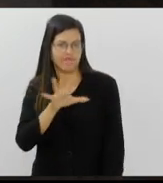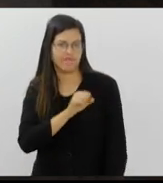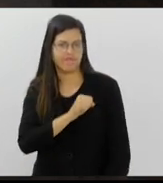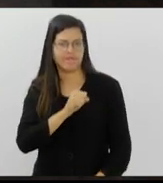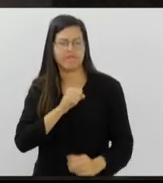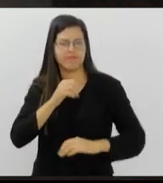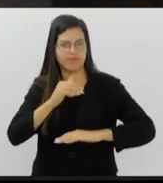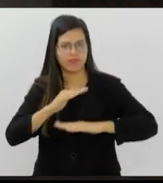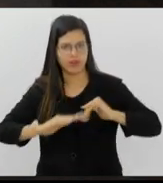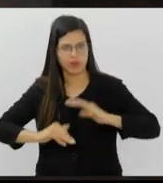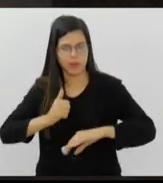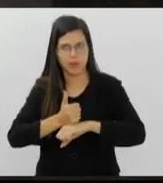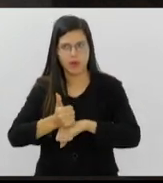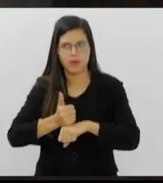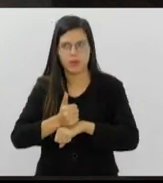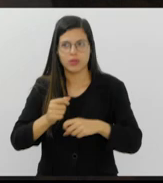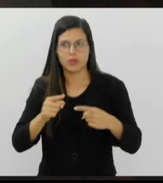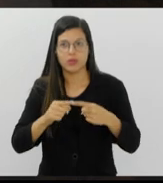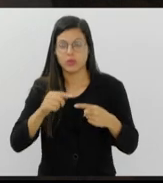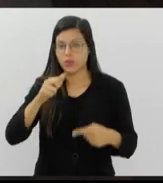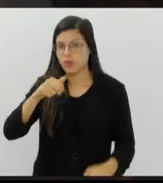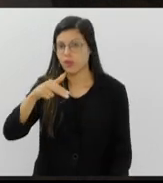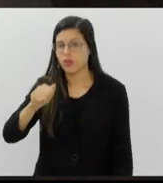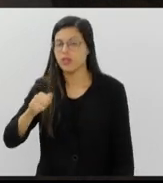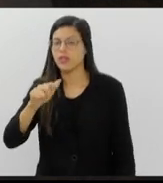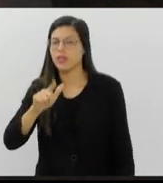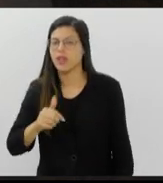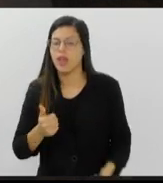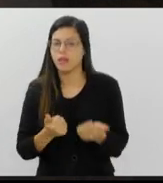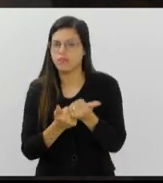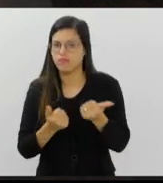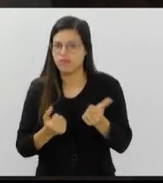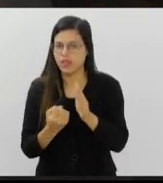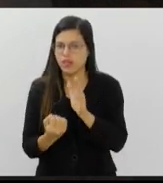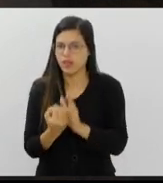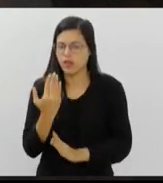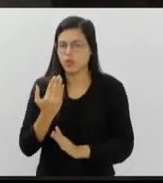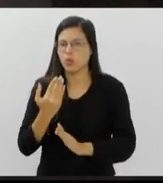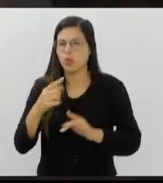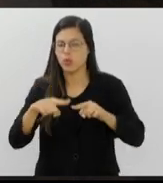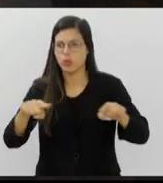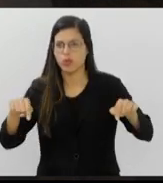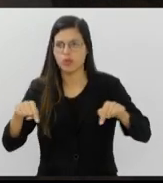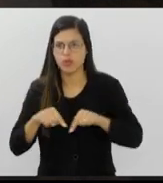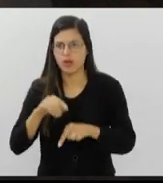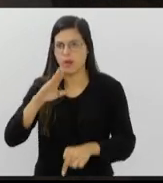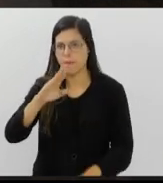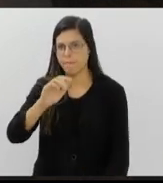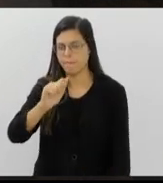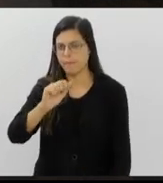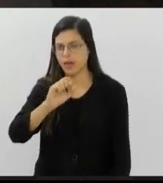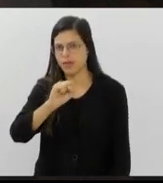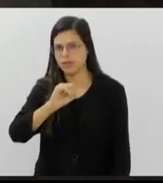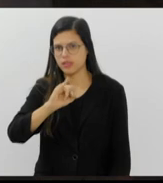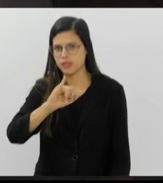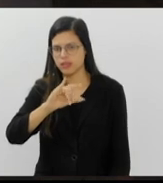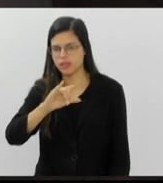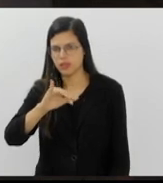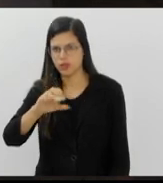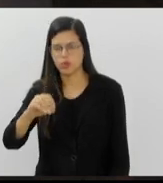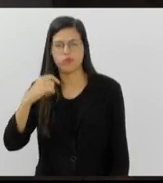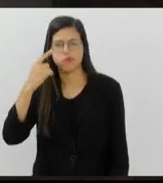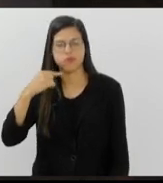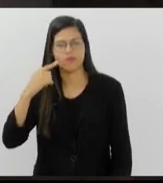A doutora Ana Tereza Basílio é sócia fundadora do renomado escritório Basílio Advogados. Tem